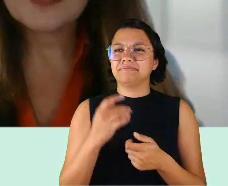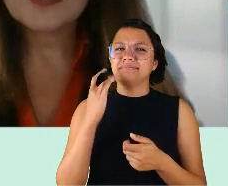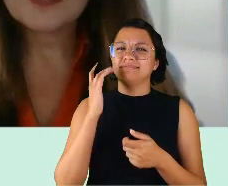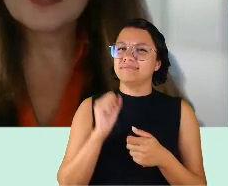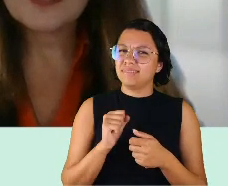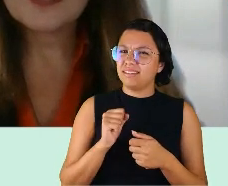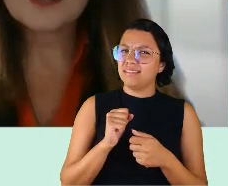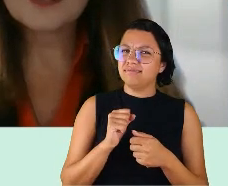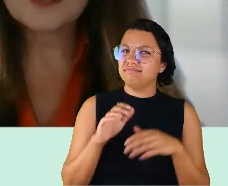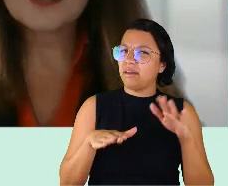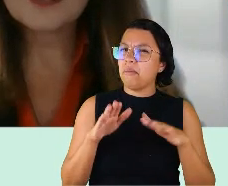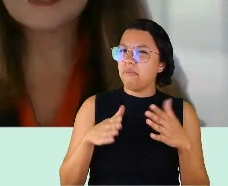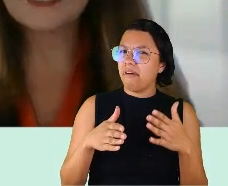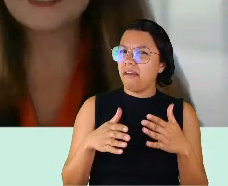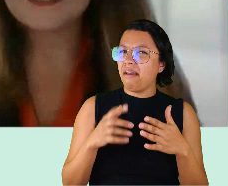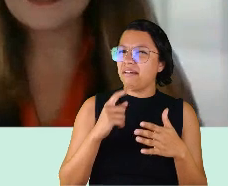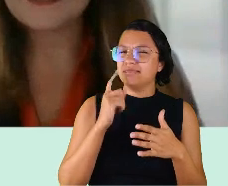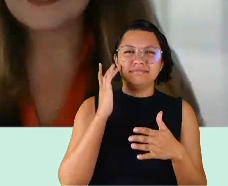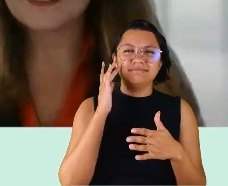Será? Acho que não.